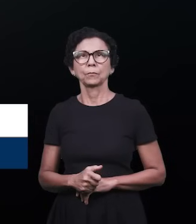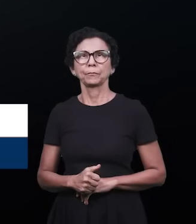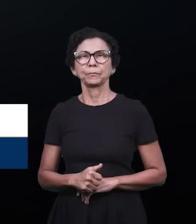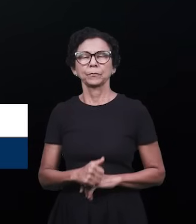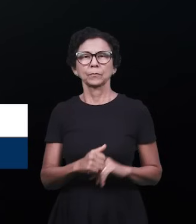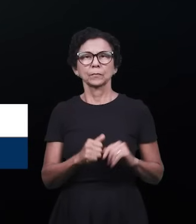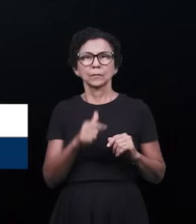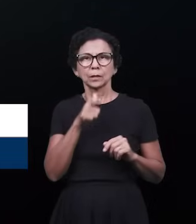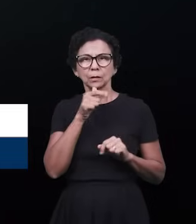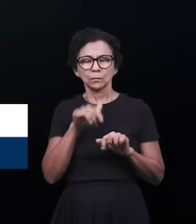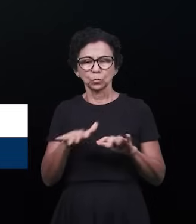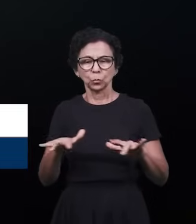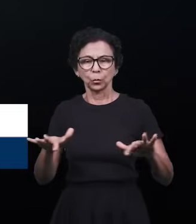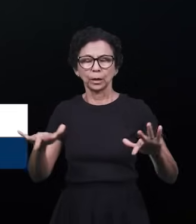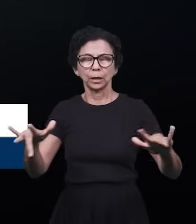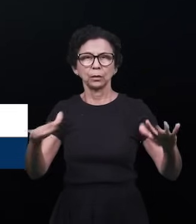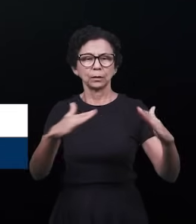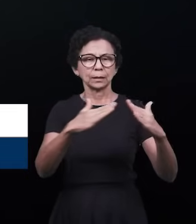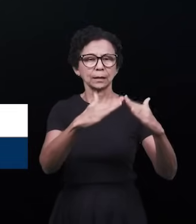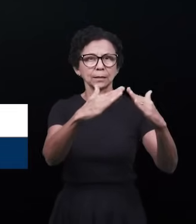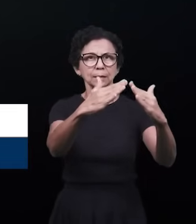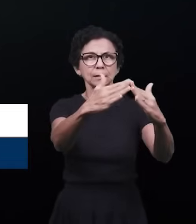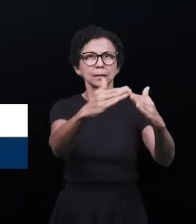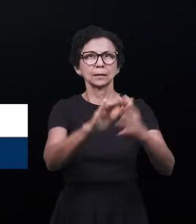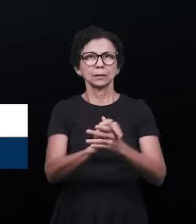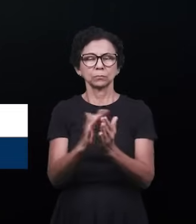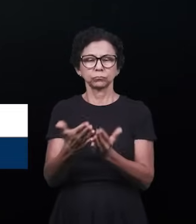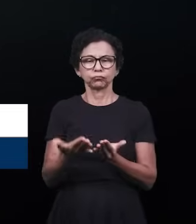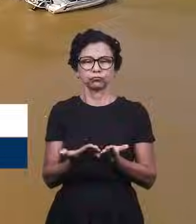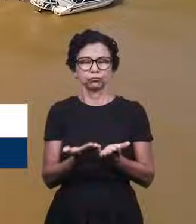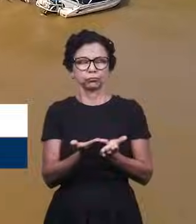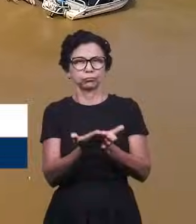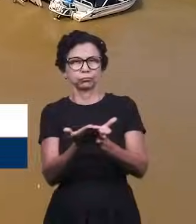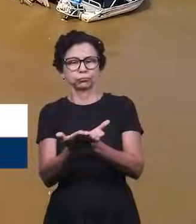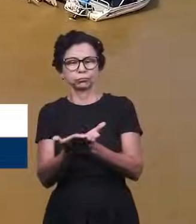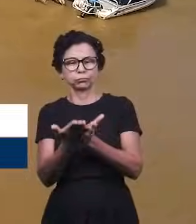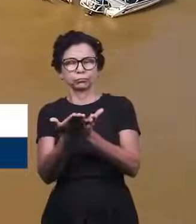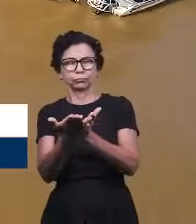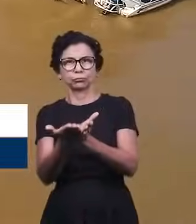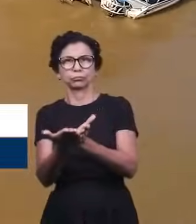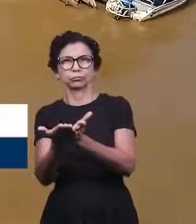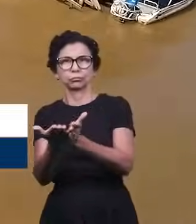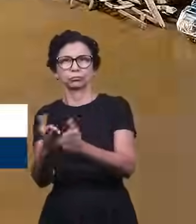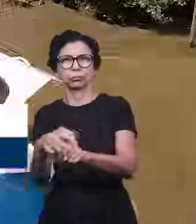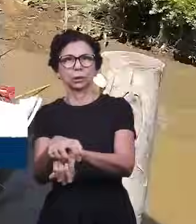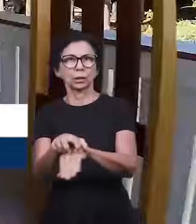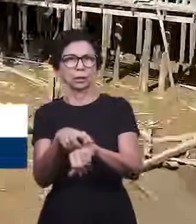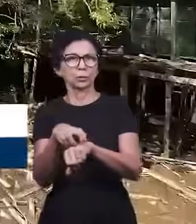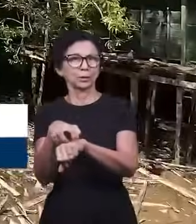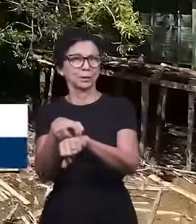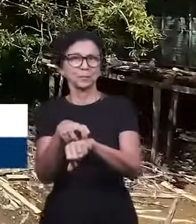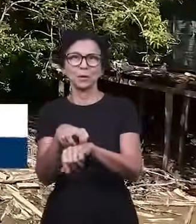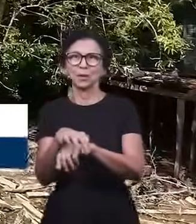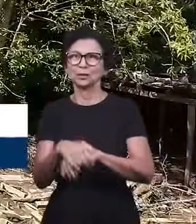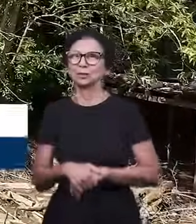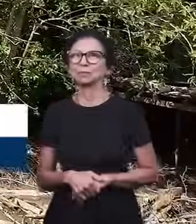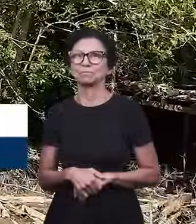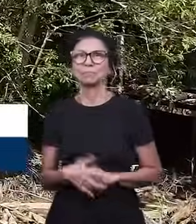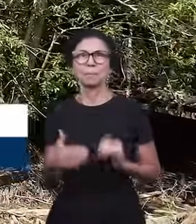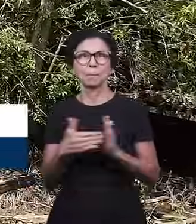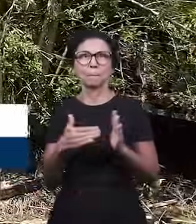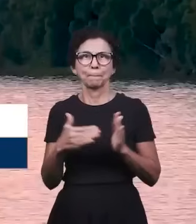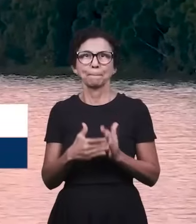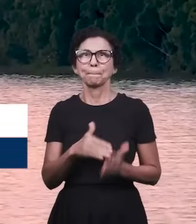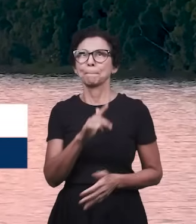Todo meio de transporte é feito de barco, e isso não impediu que lares fossem visitados e o nome do